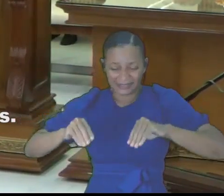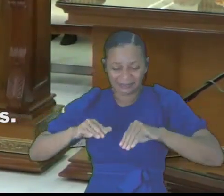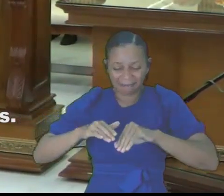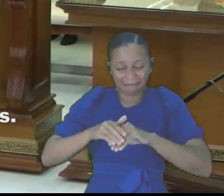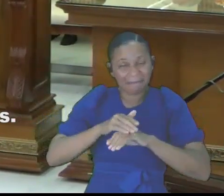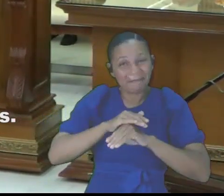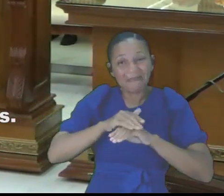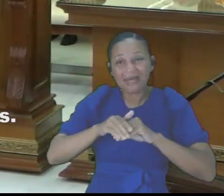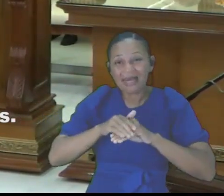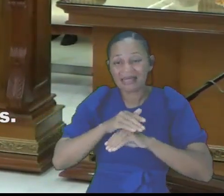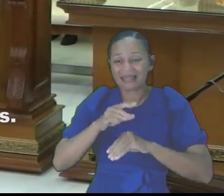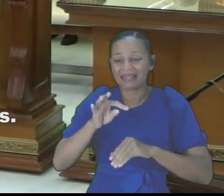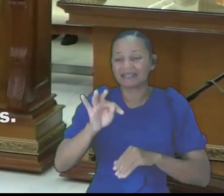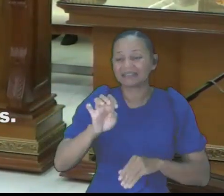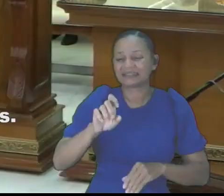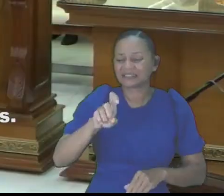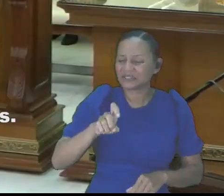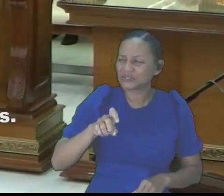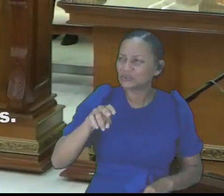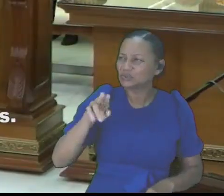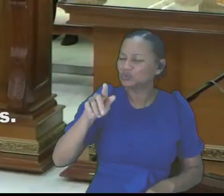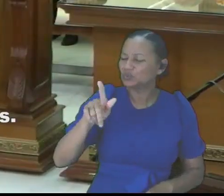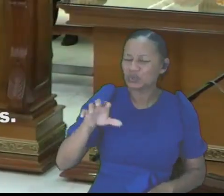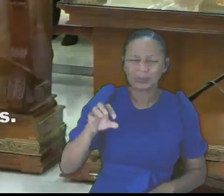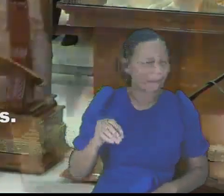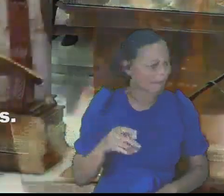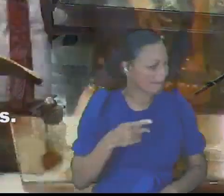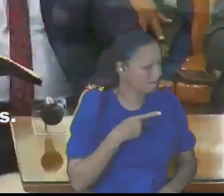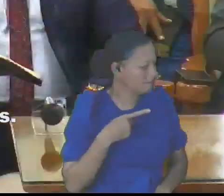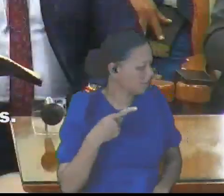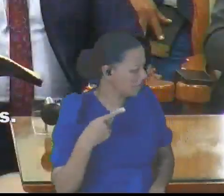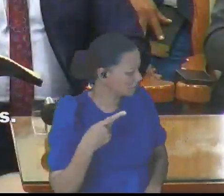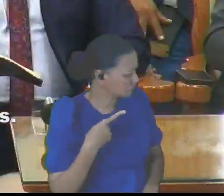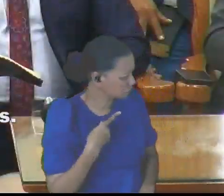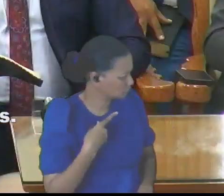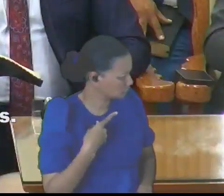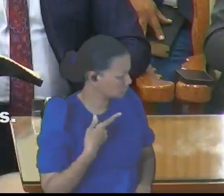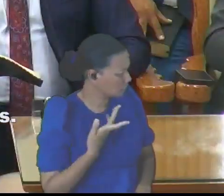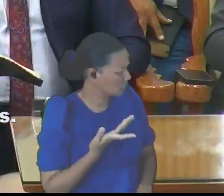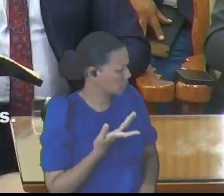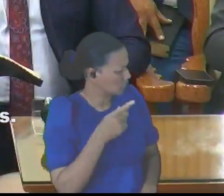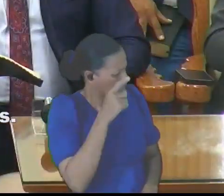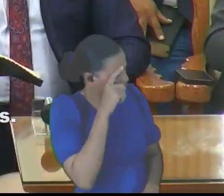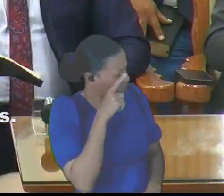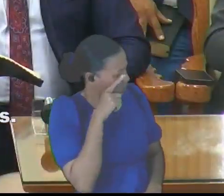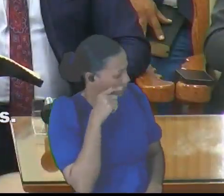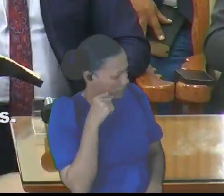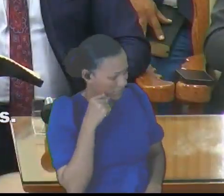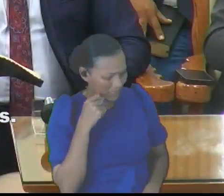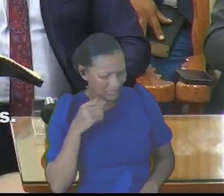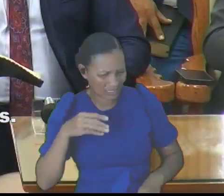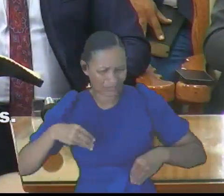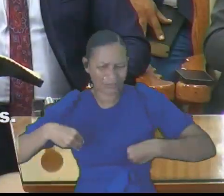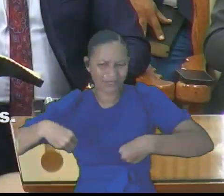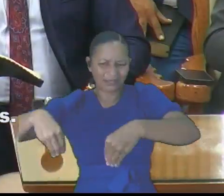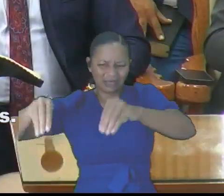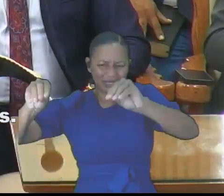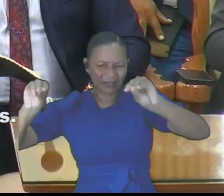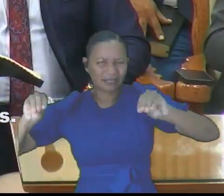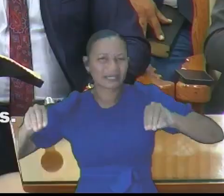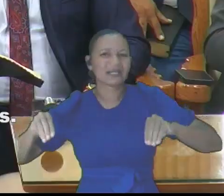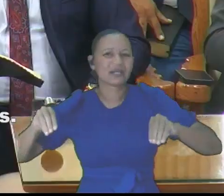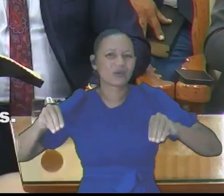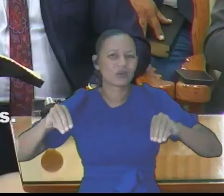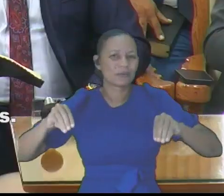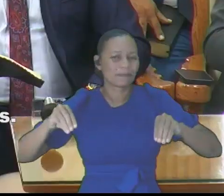de texugo. Pastor Oswaldo, a última peça que cobria tudo era uma capa, por cima